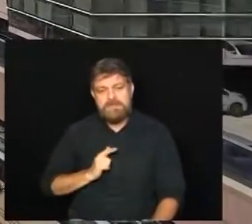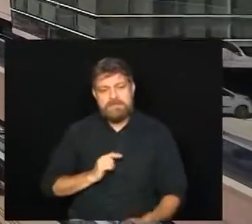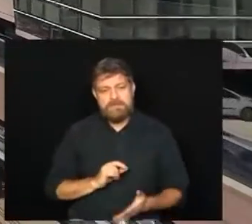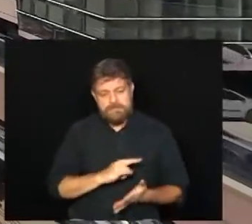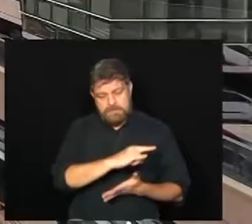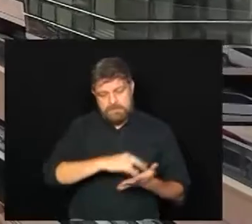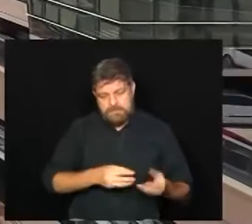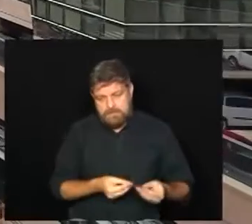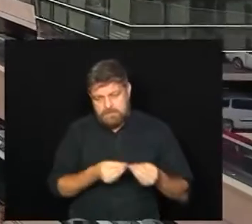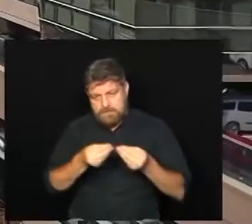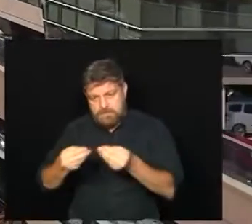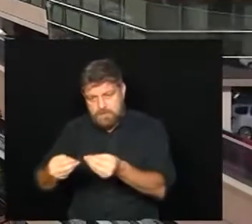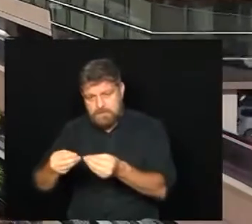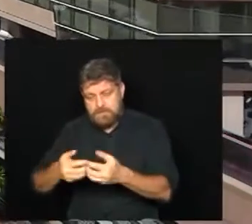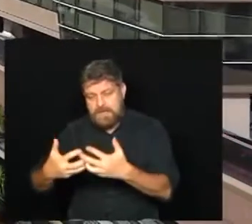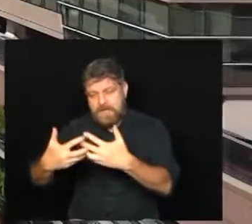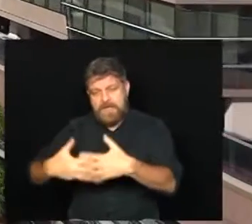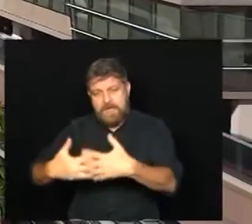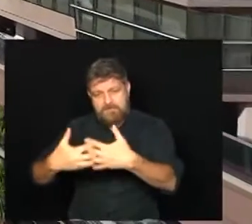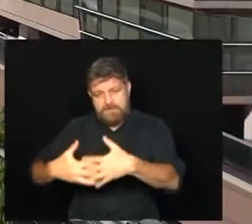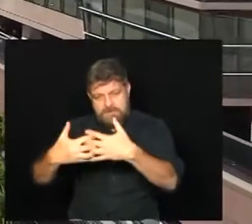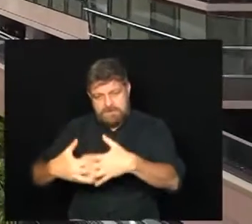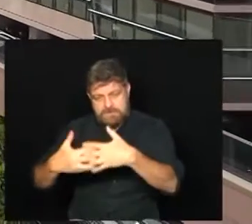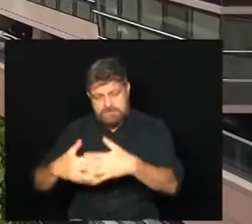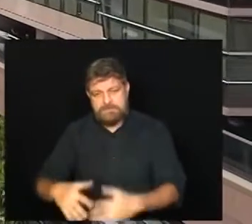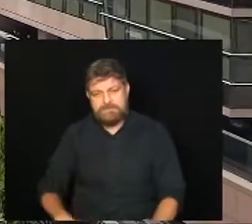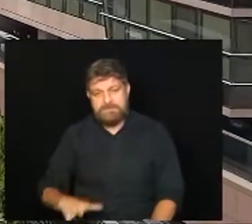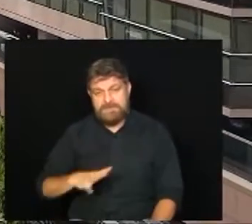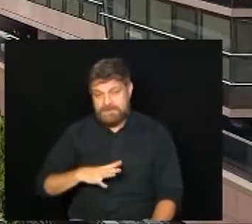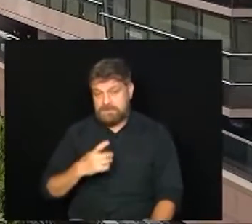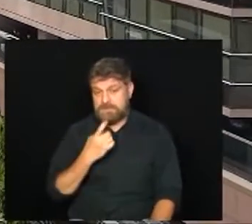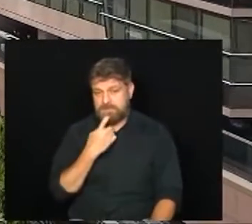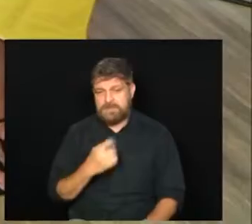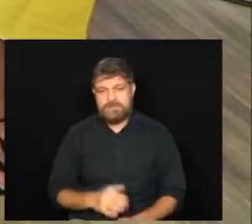alvará e registro de funcionamento ativo no município.